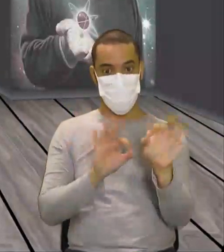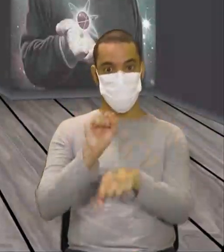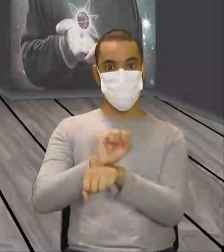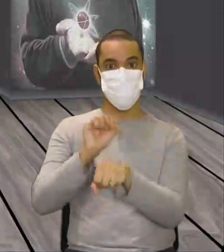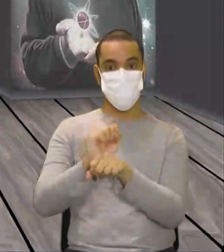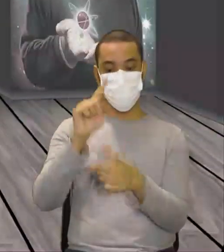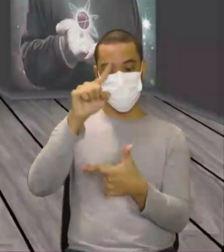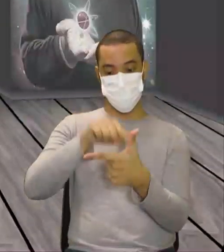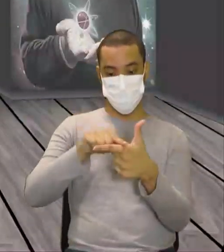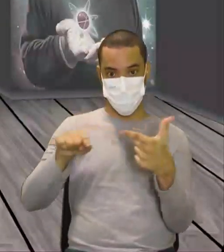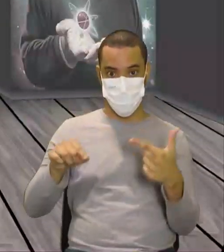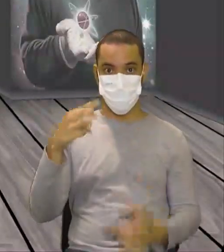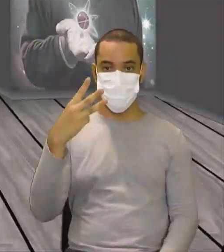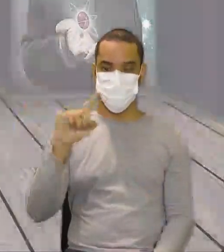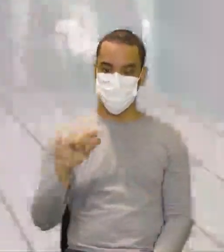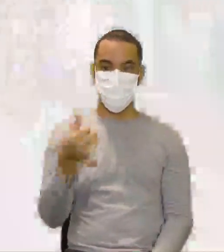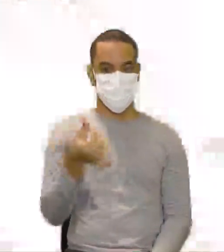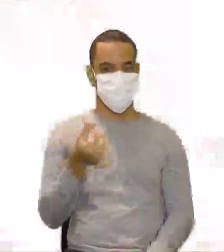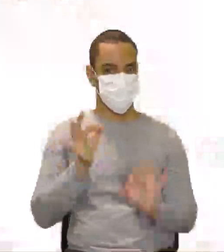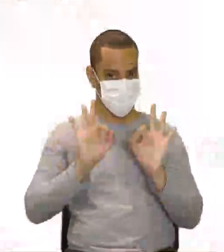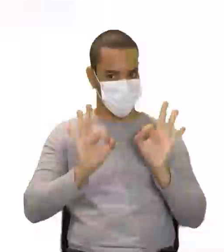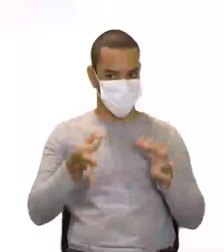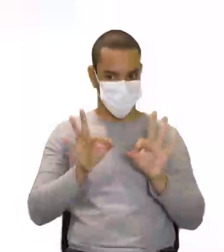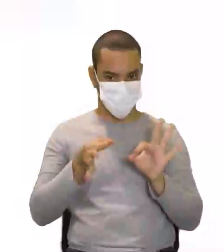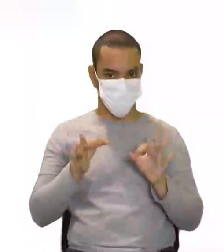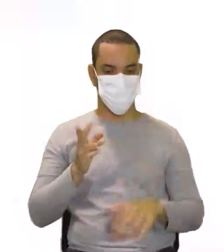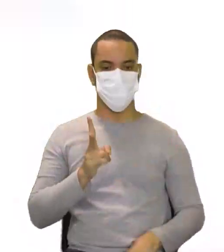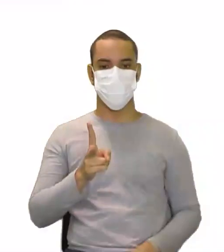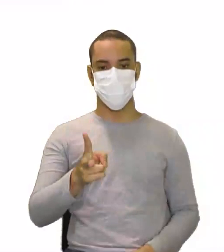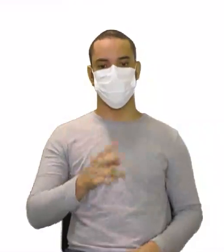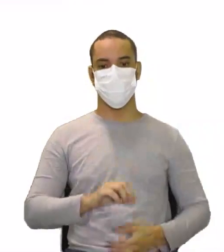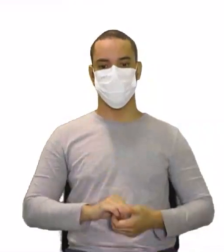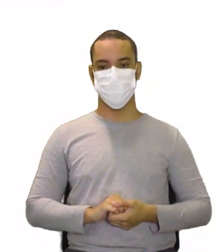por 3,6. Beleza? Vamos continuar lá.